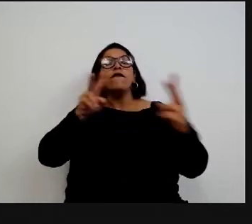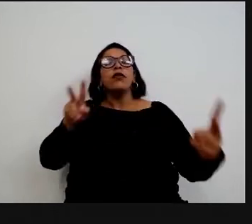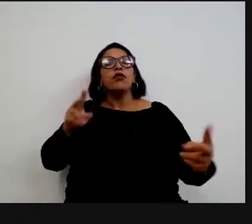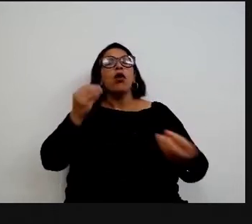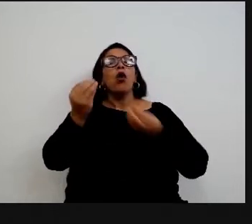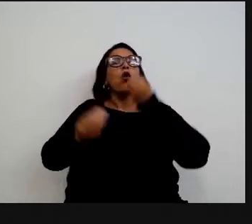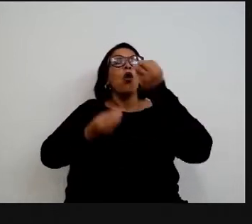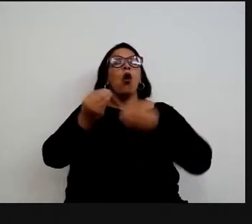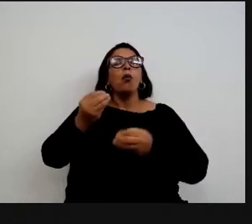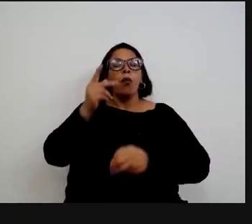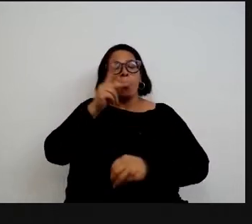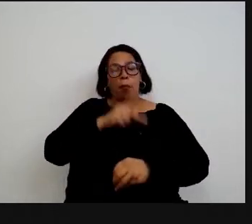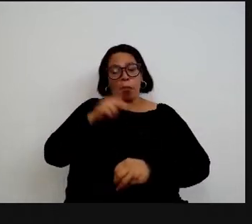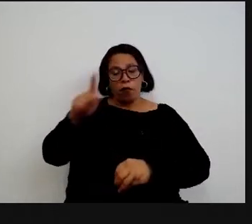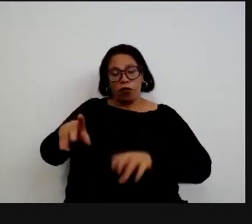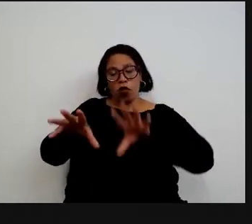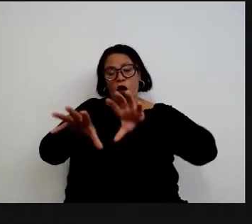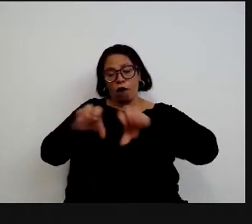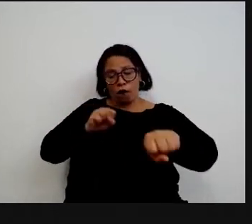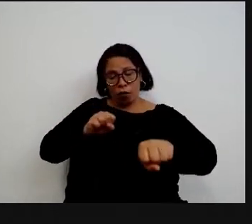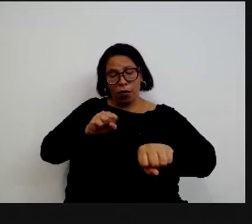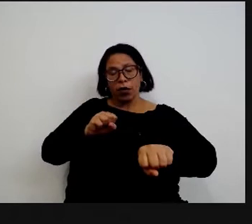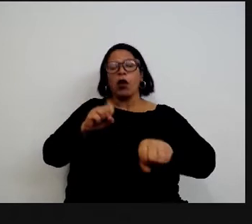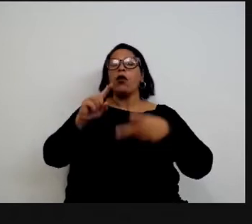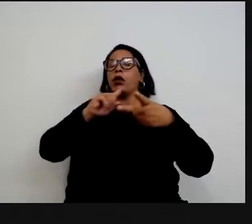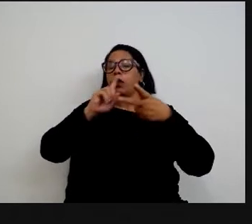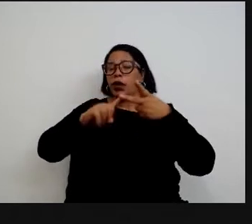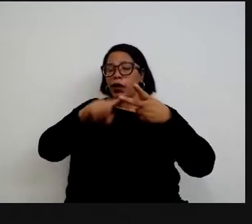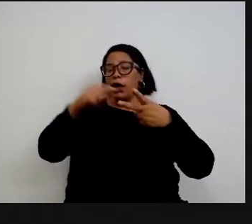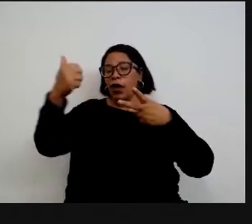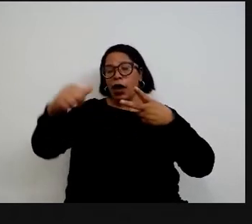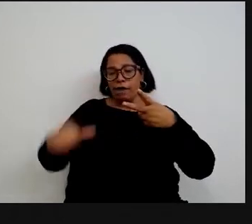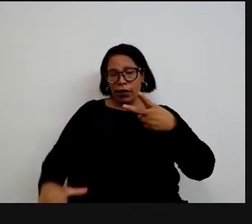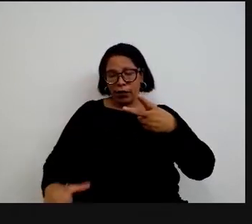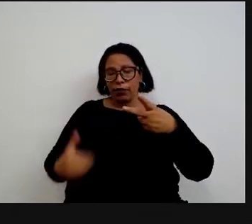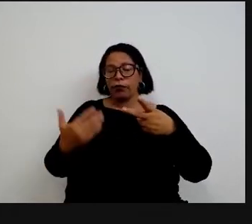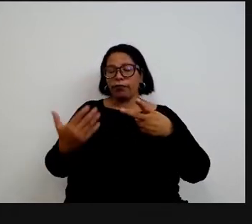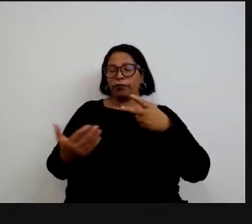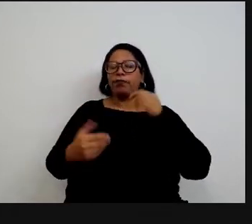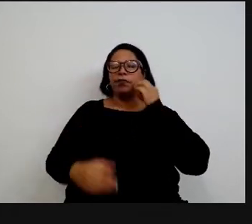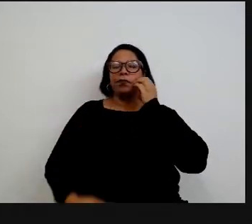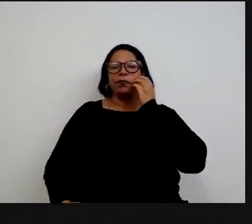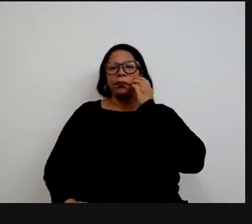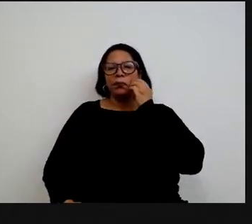Então, formação de professores e avaliação.